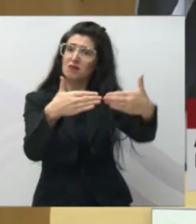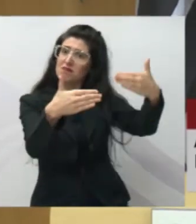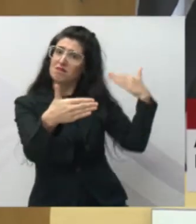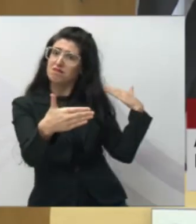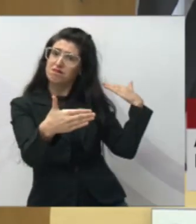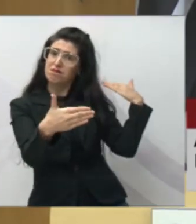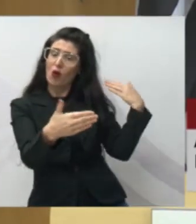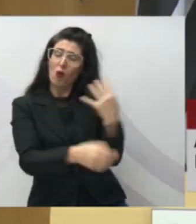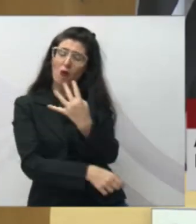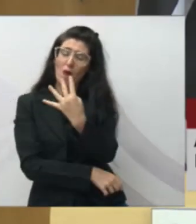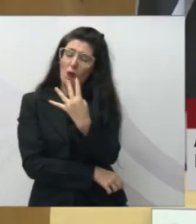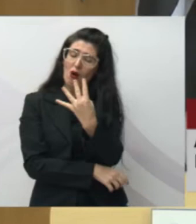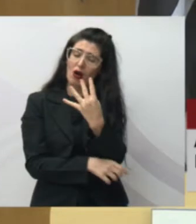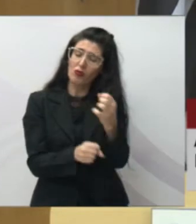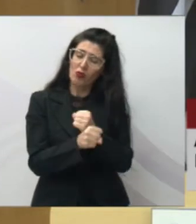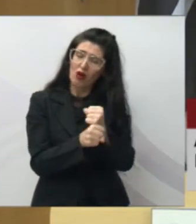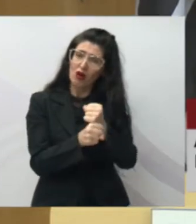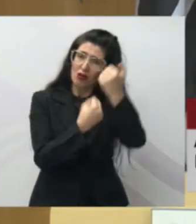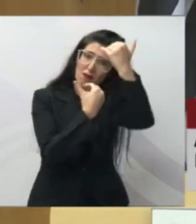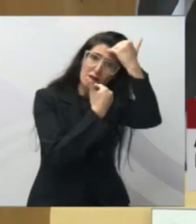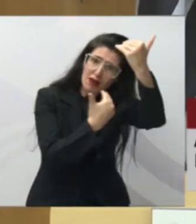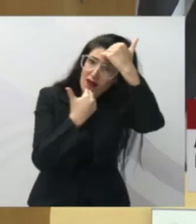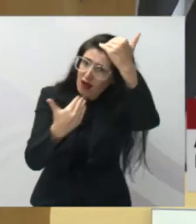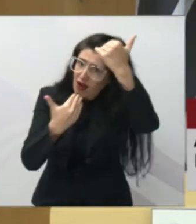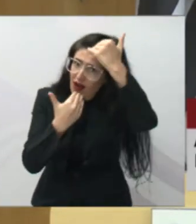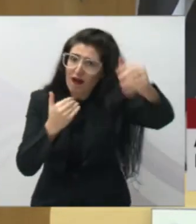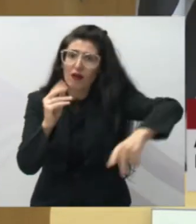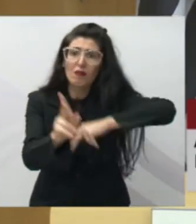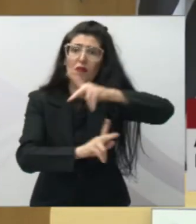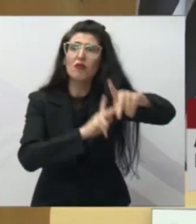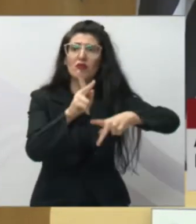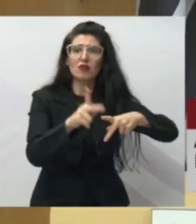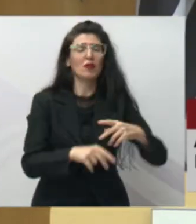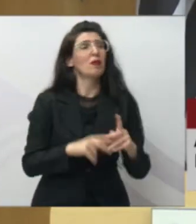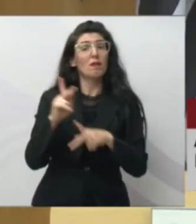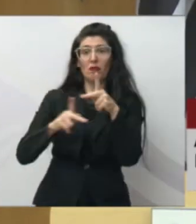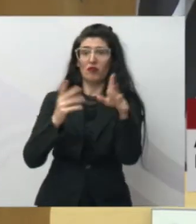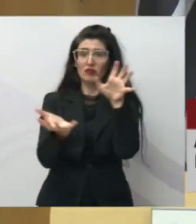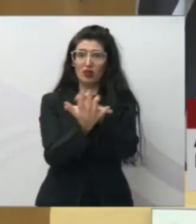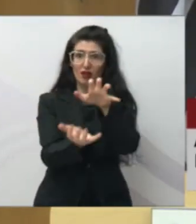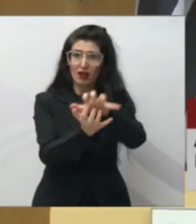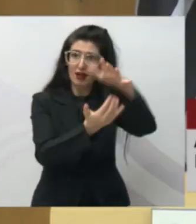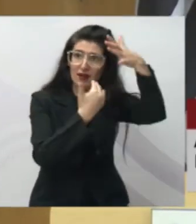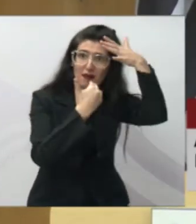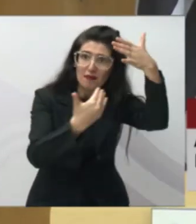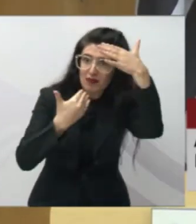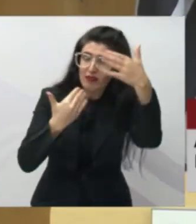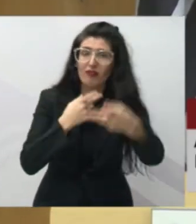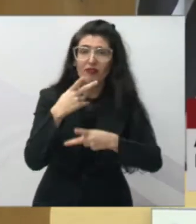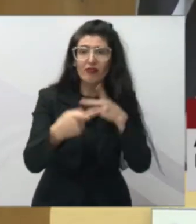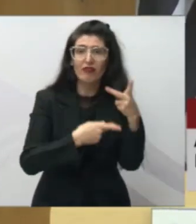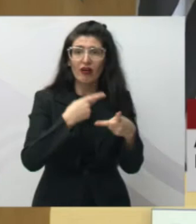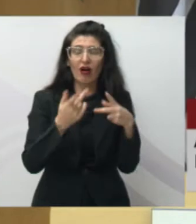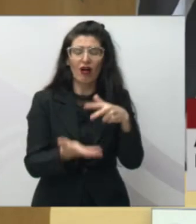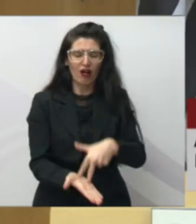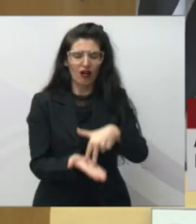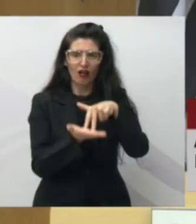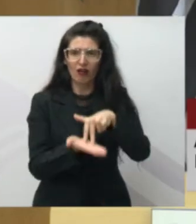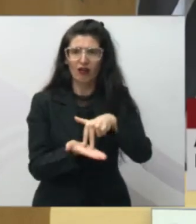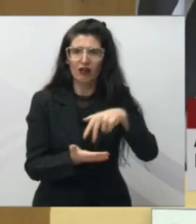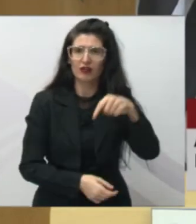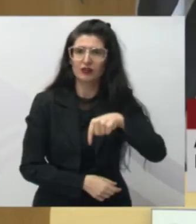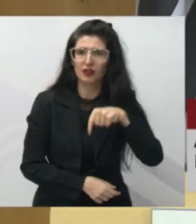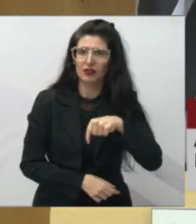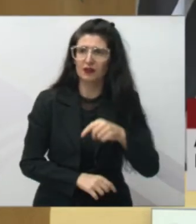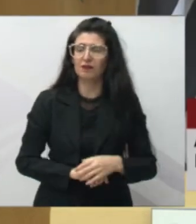aqui dentro. População de Jacareí, quero agradecer vocês de estar falando nesse momento aqui, porque